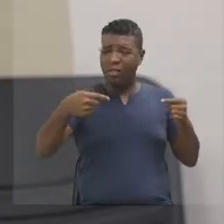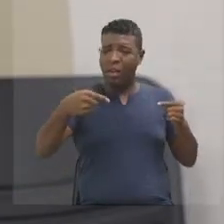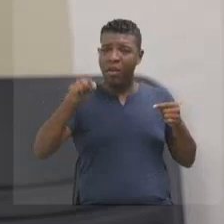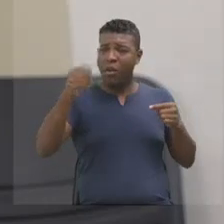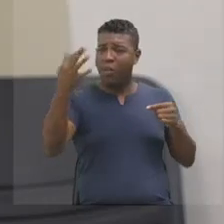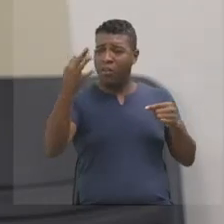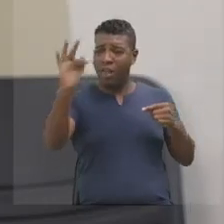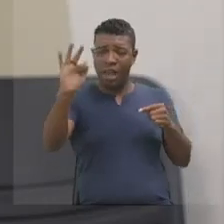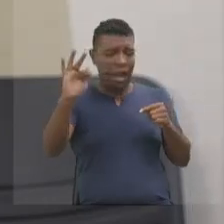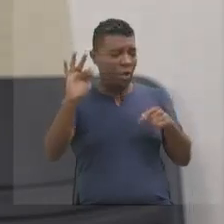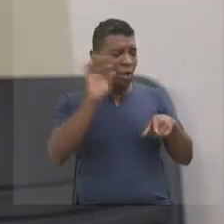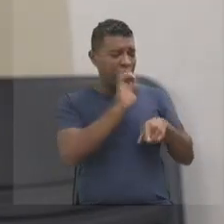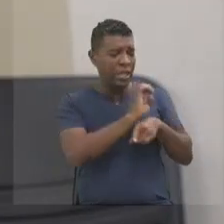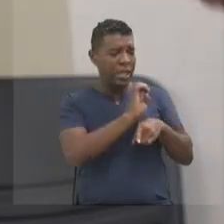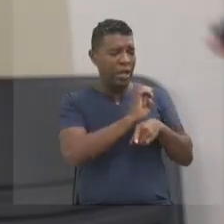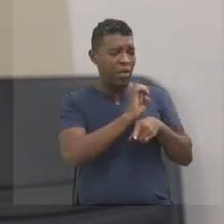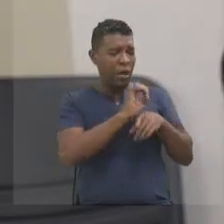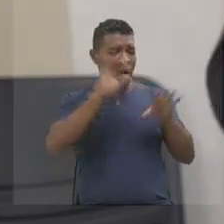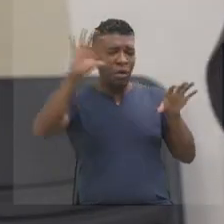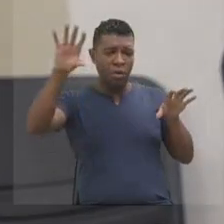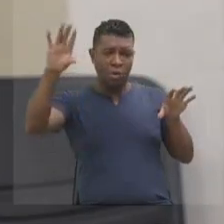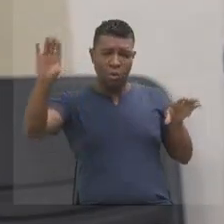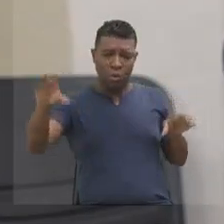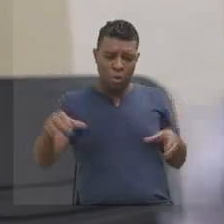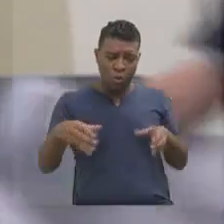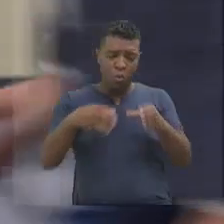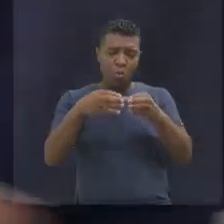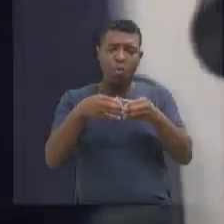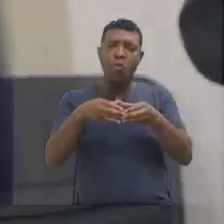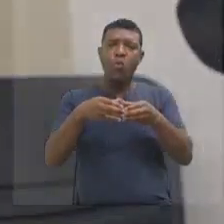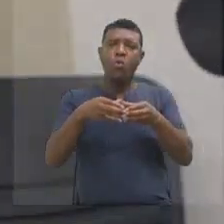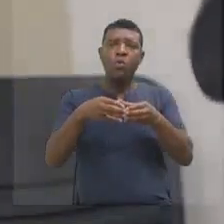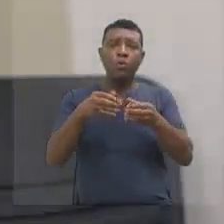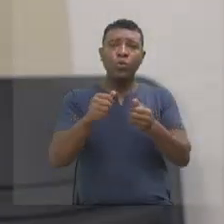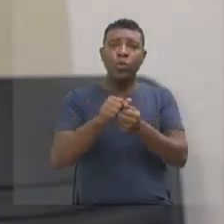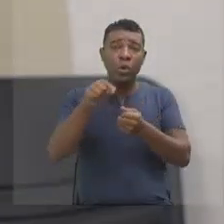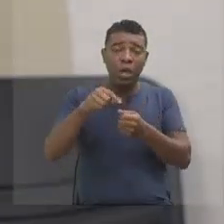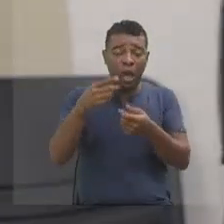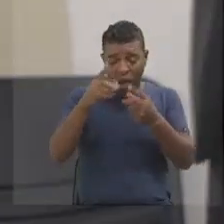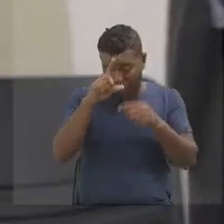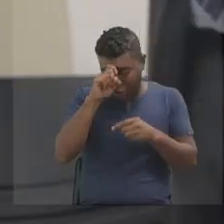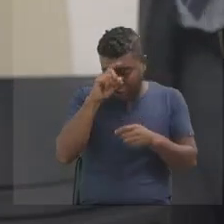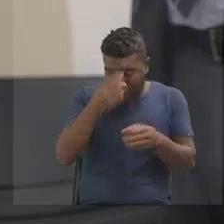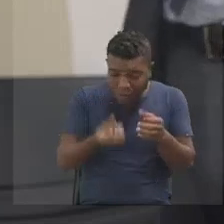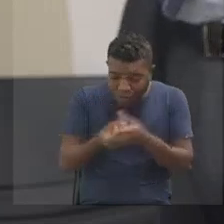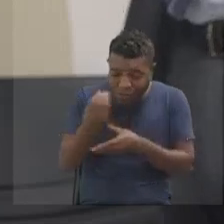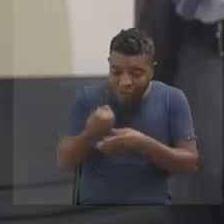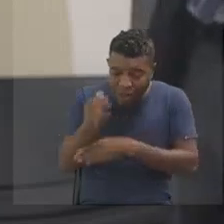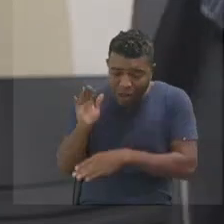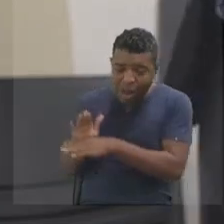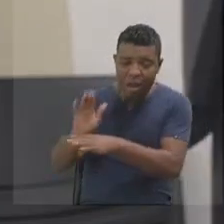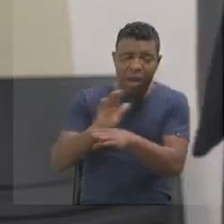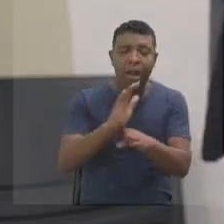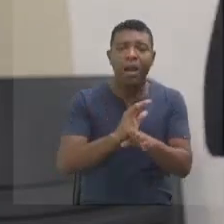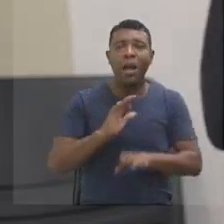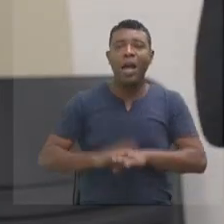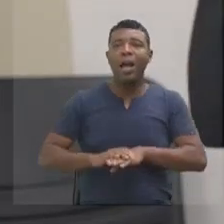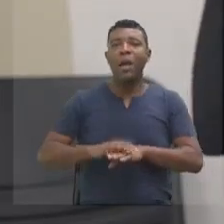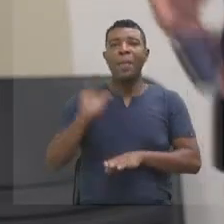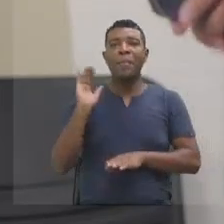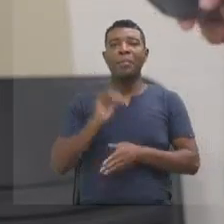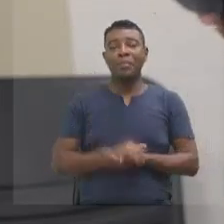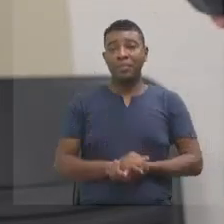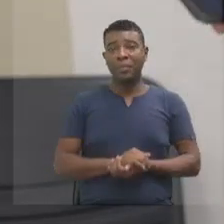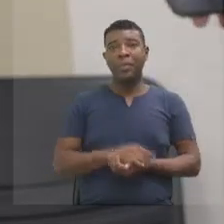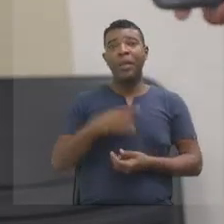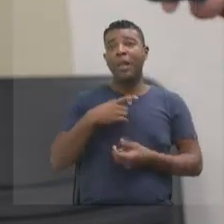presente e a gente consiga fazer com que estes hospitais produzam ainda mais Oncologia mas temos alguns vazios que estamos combatendo